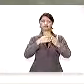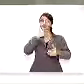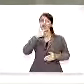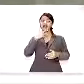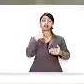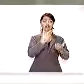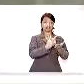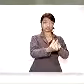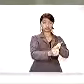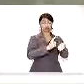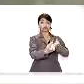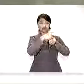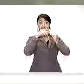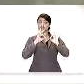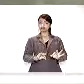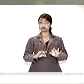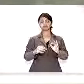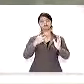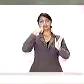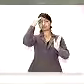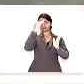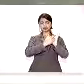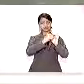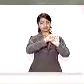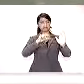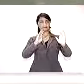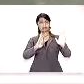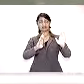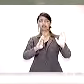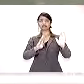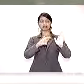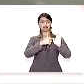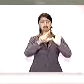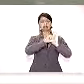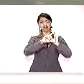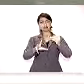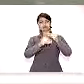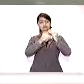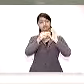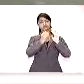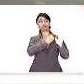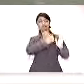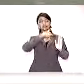e e com base na linha B do diploma da lei complementar